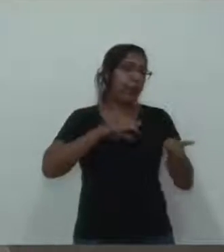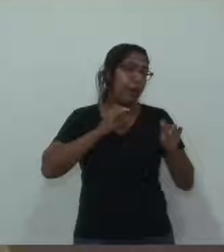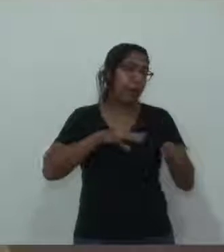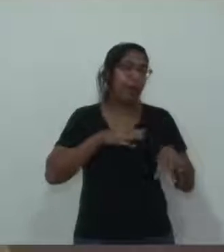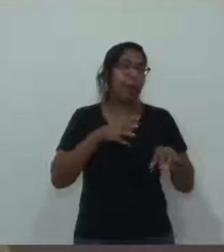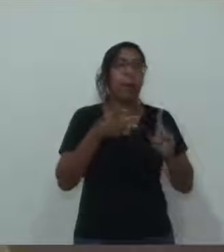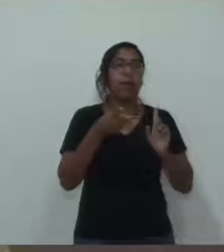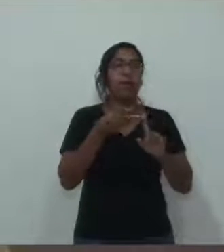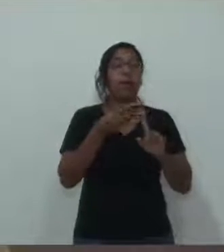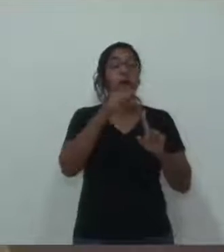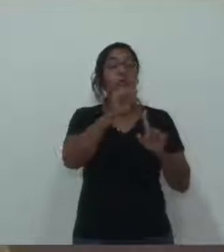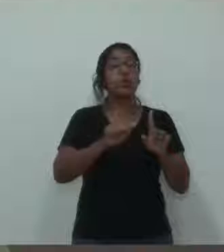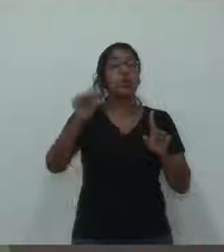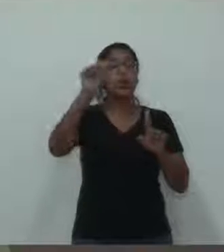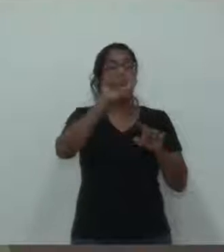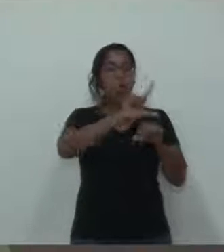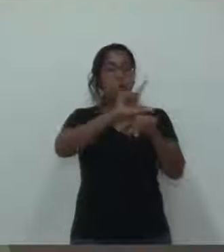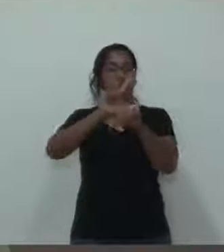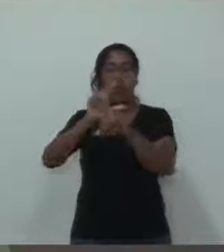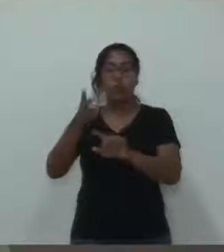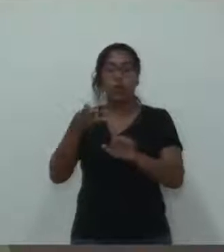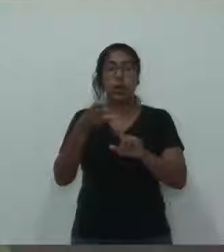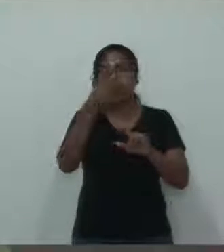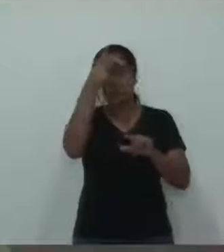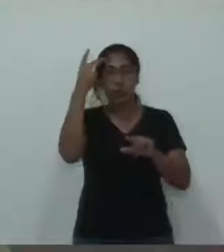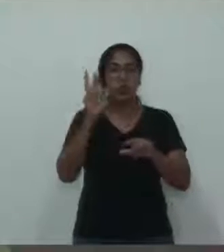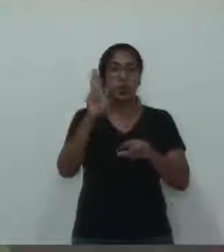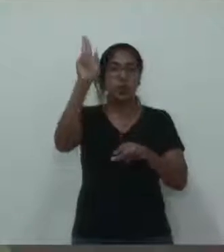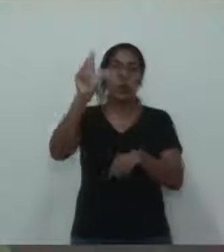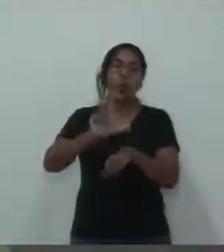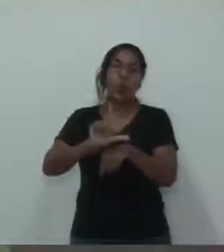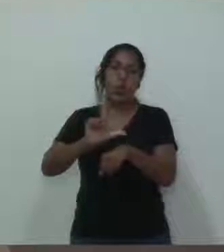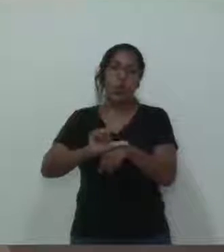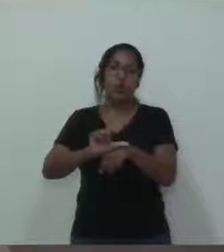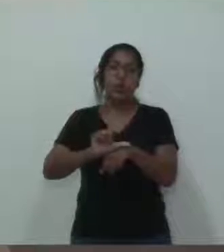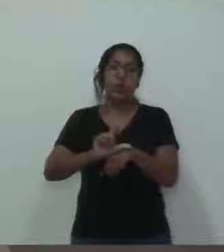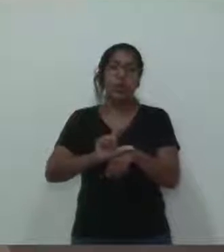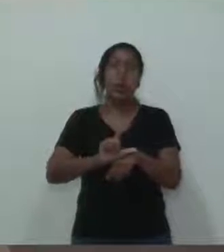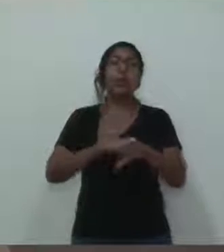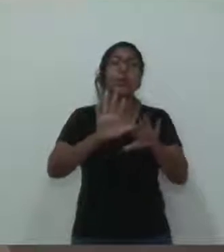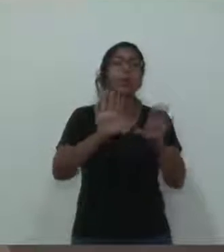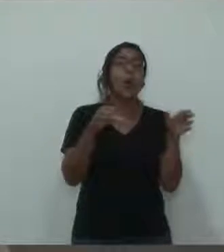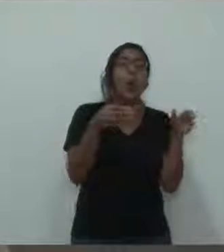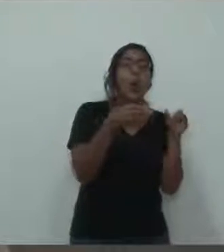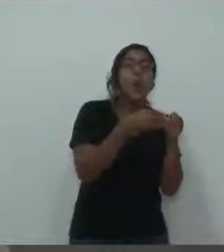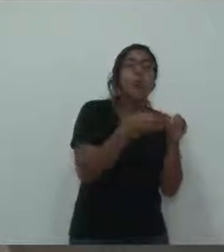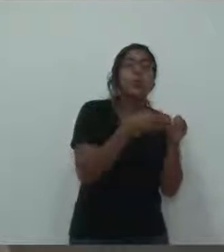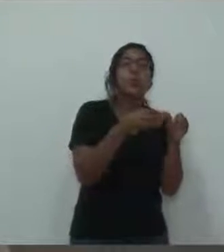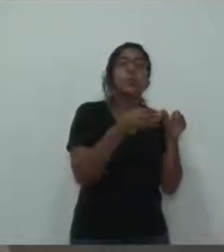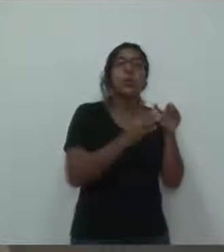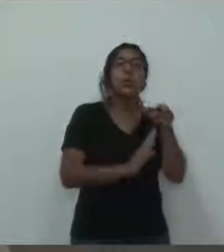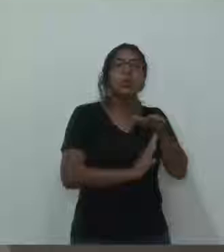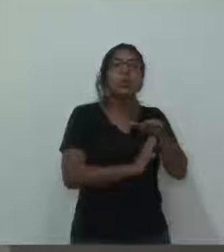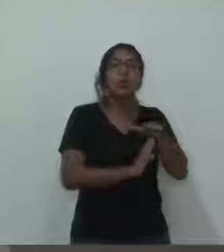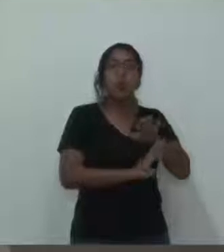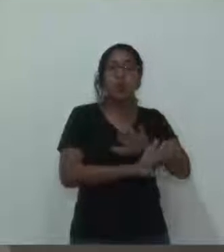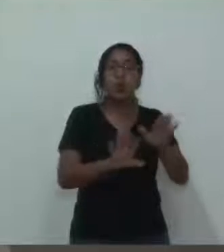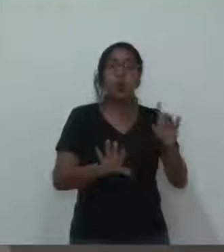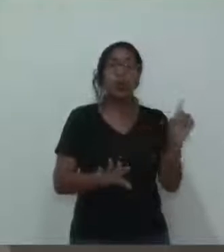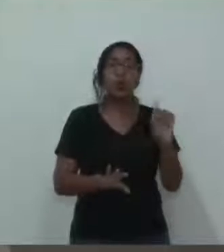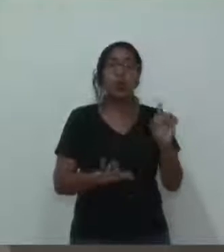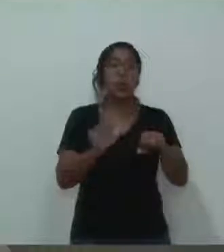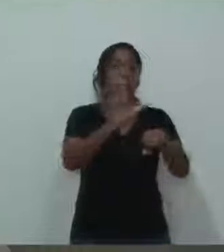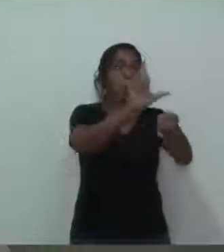Comercial e Industrial de Vinhedo e lojistas interessados. Inclusive, para não ficar tão restrita só a associação comercial, ela abre para outros